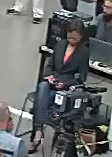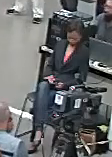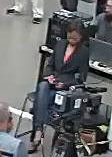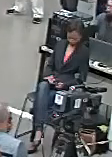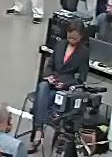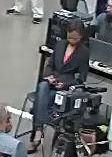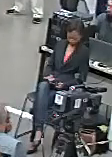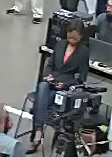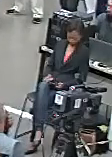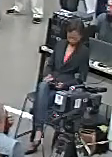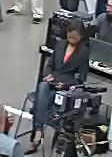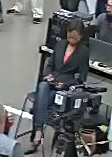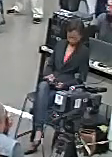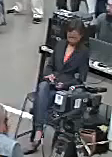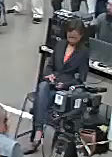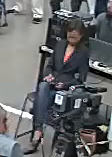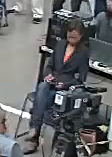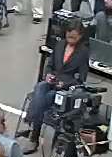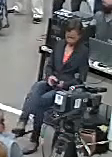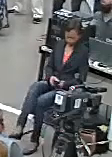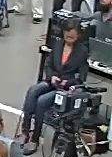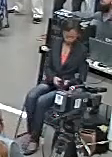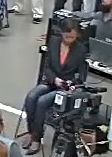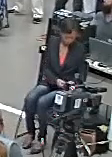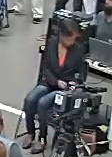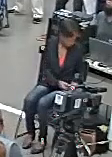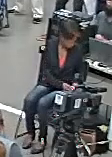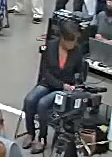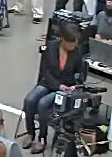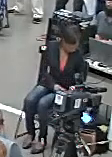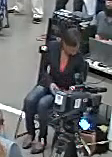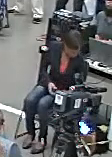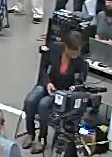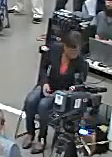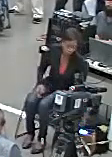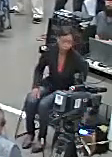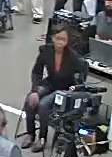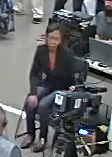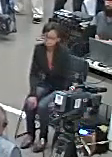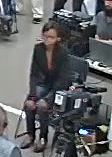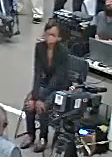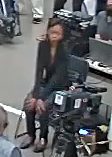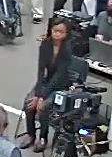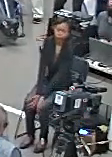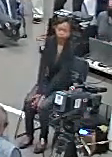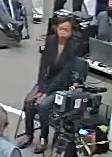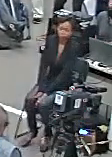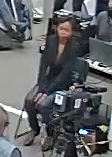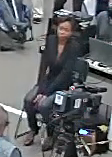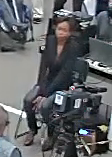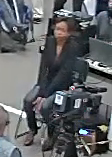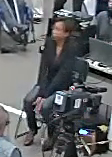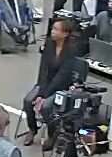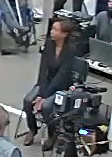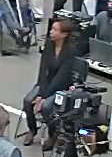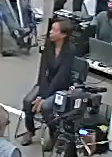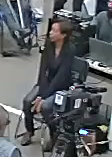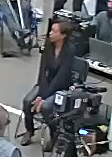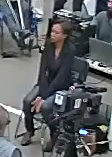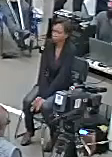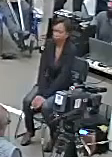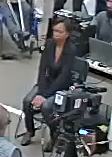viagem se eu permitir eu vou passar a palavrinha para ela um minuto um minuto o que eu ia